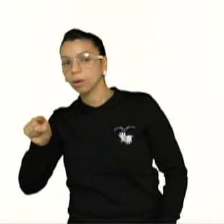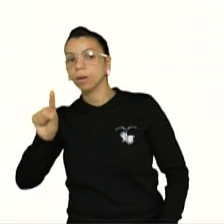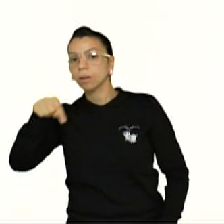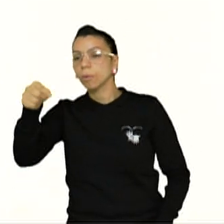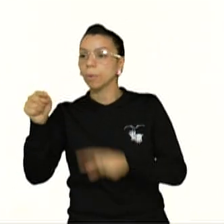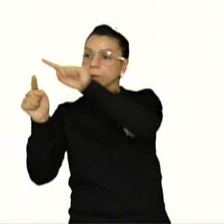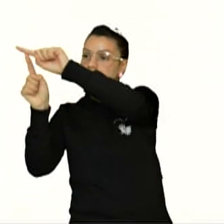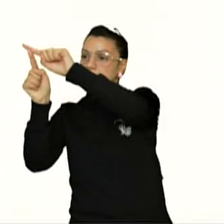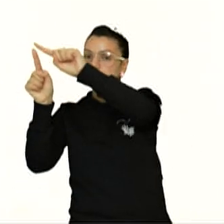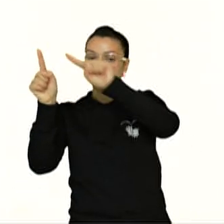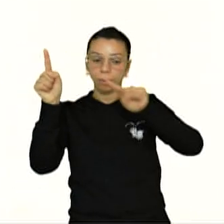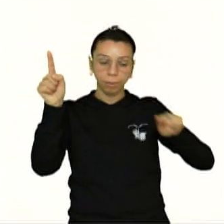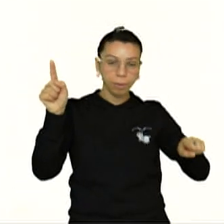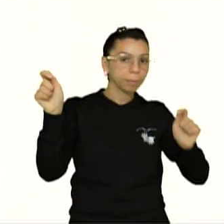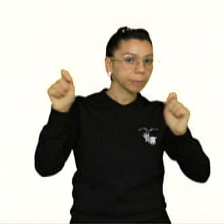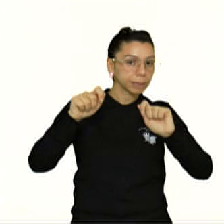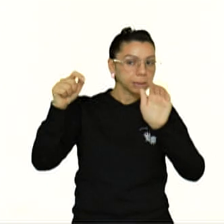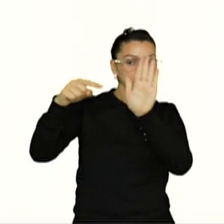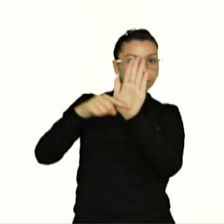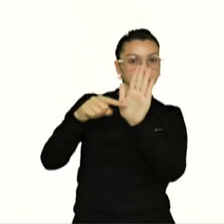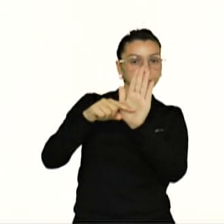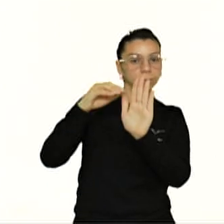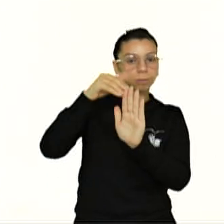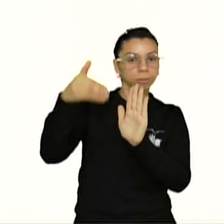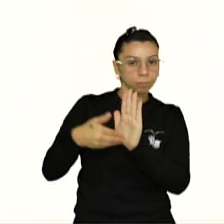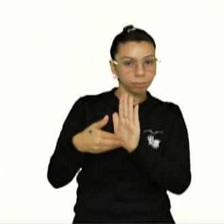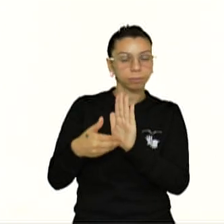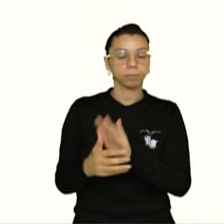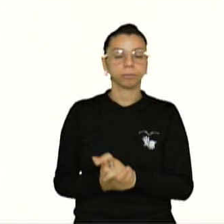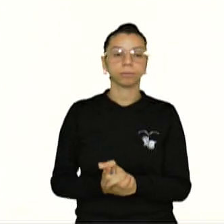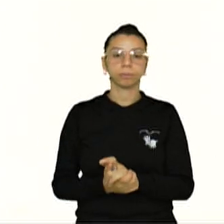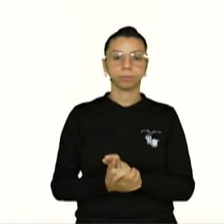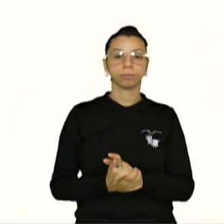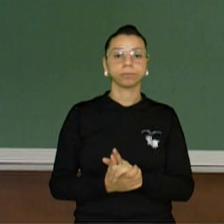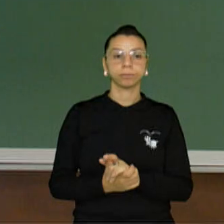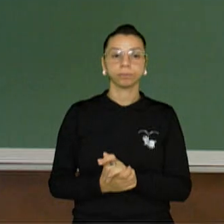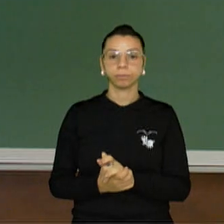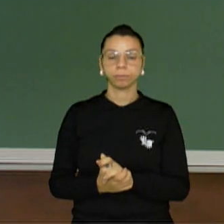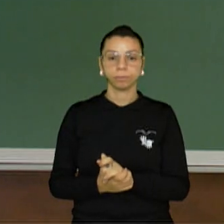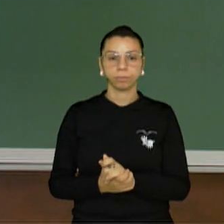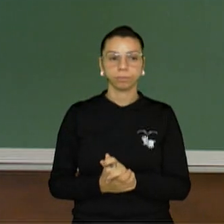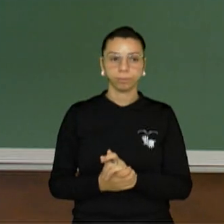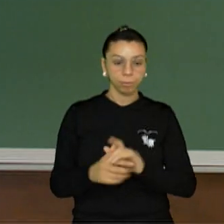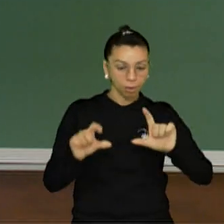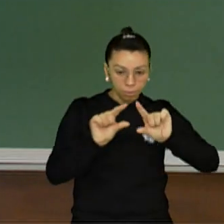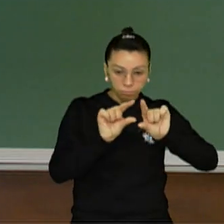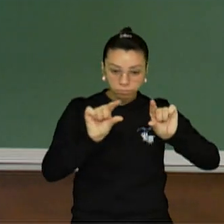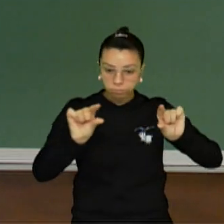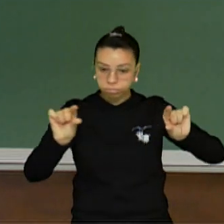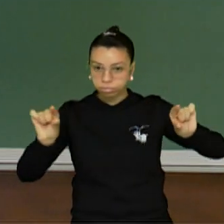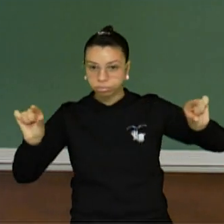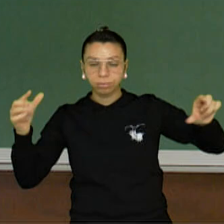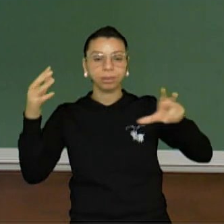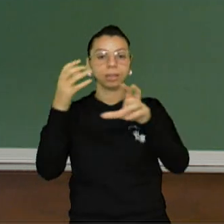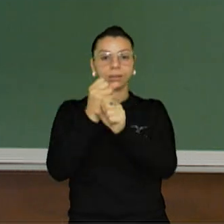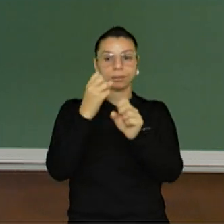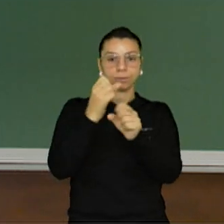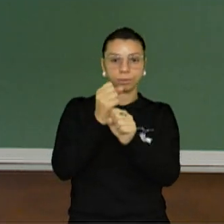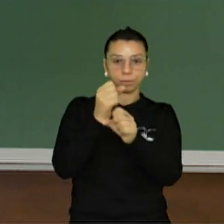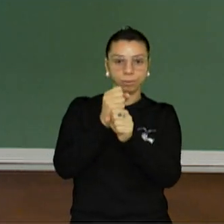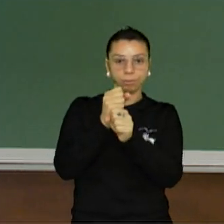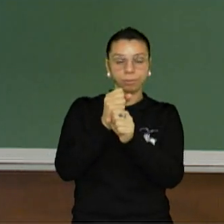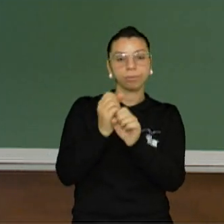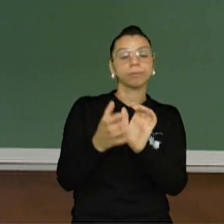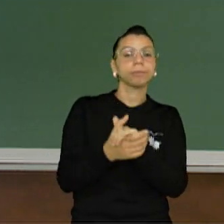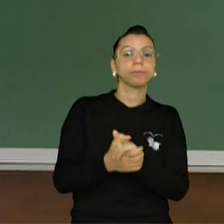em cima o sinal negativo para todos. E aí, fazendo aqui ó, a soma algébrica, né?